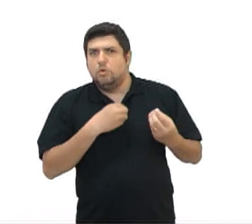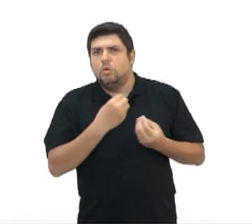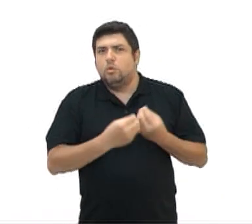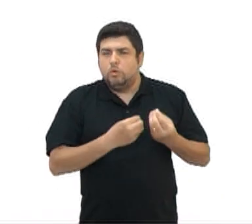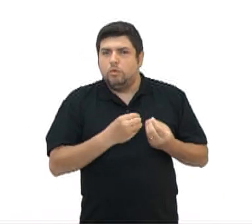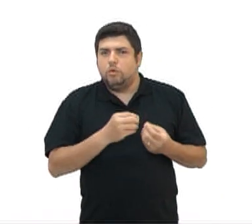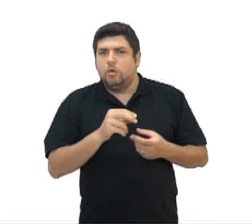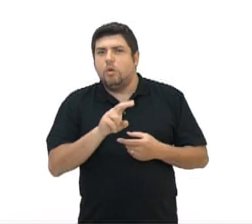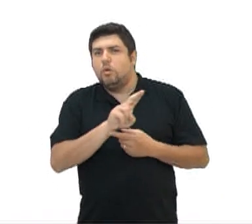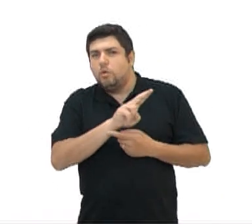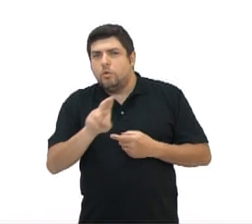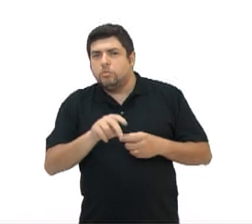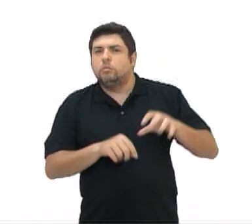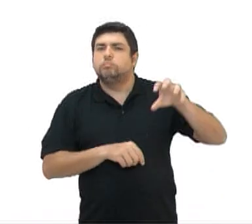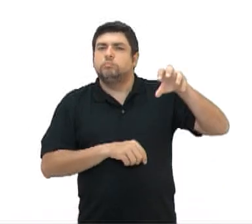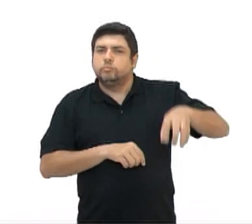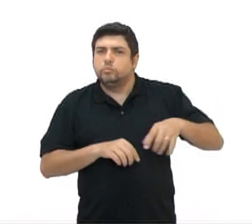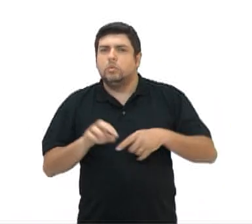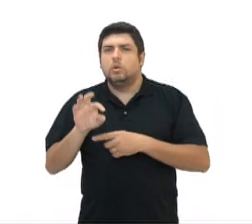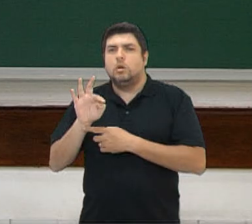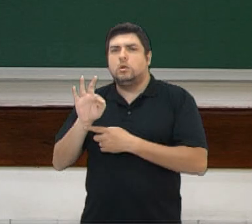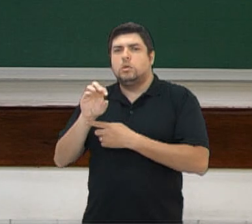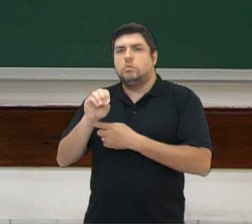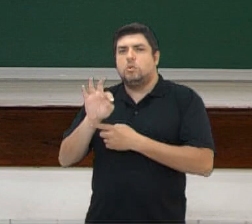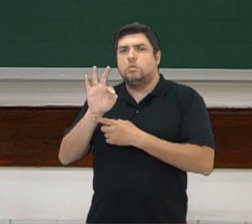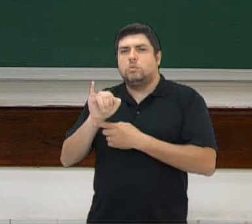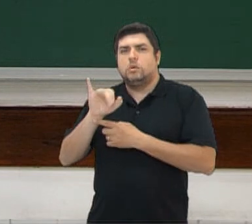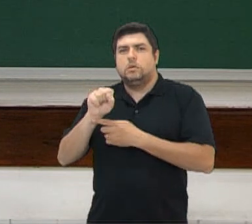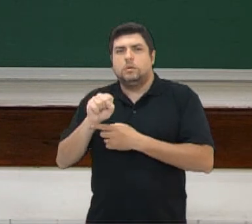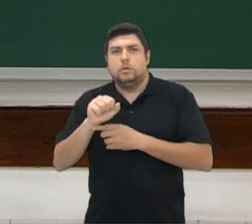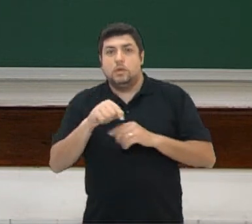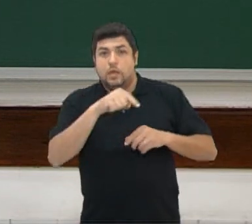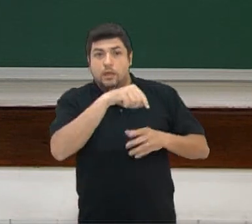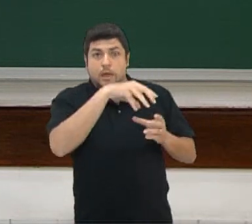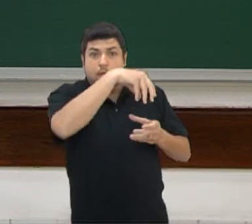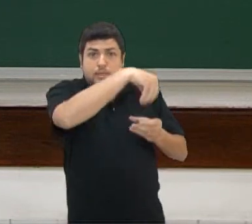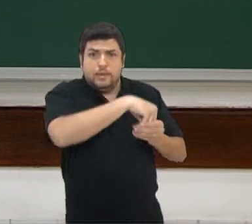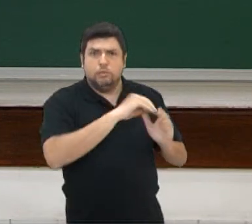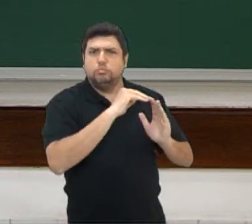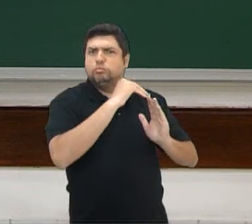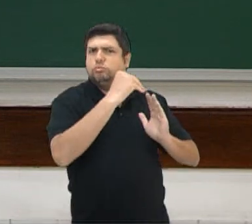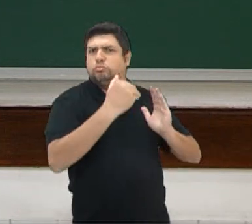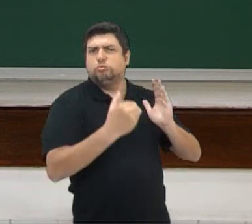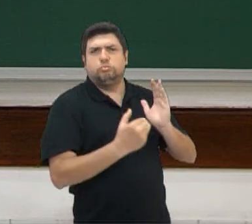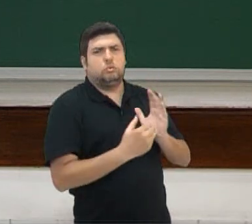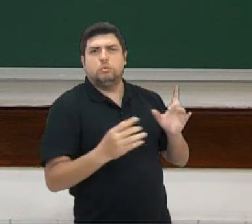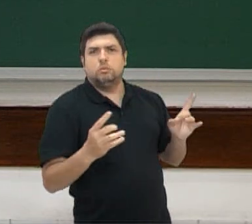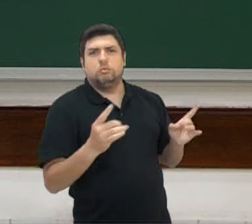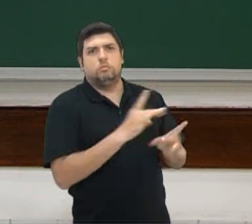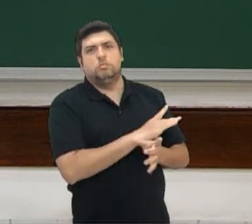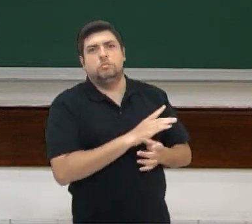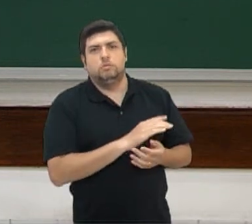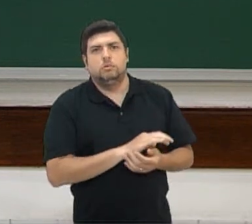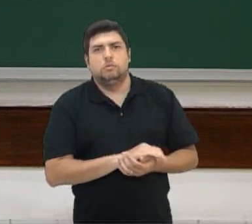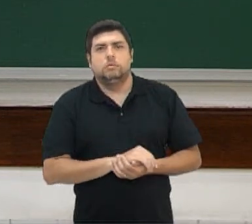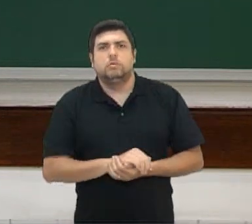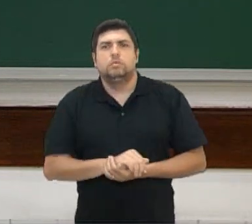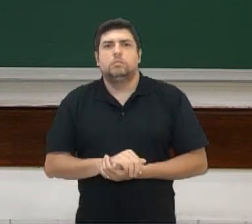totais. Como já falei anteriormente, totalizam as ações, as instituições dos indivíduos que a ela pertencem.